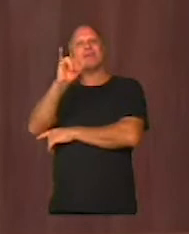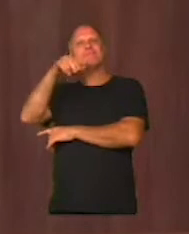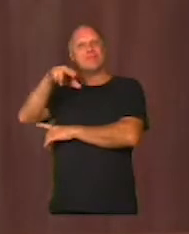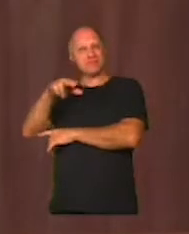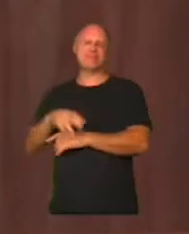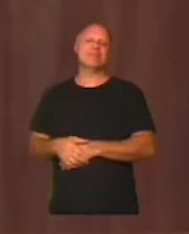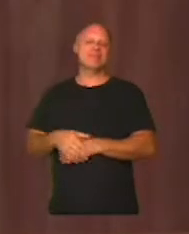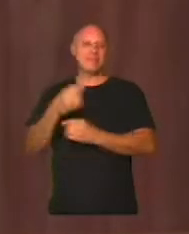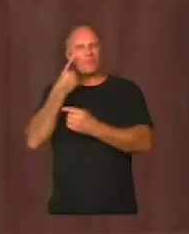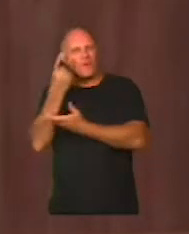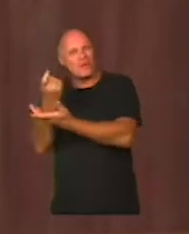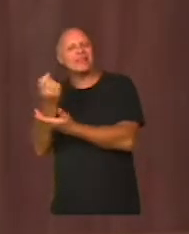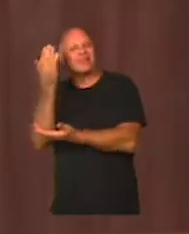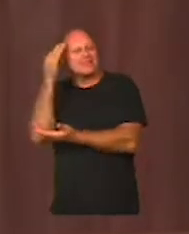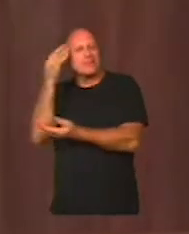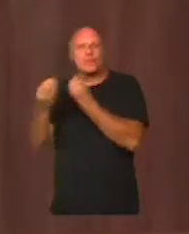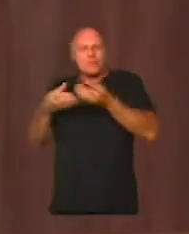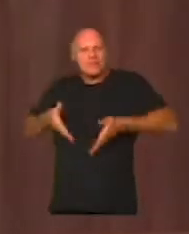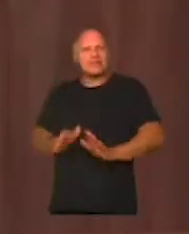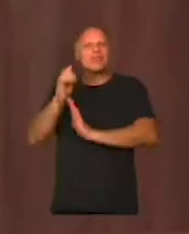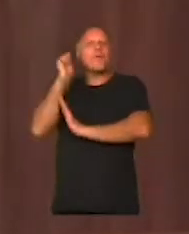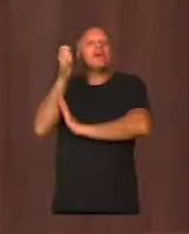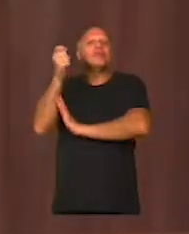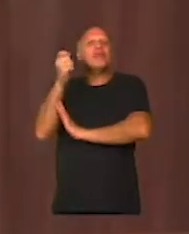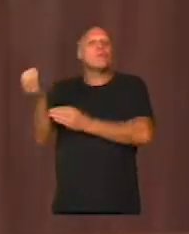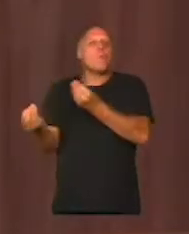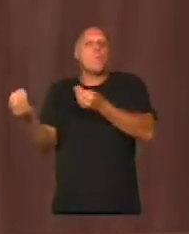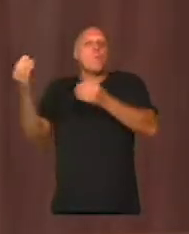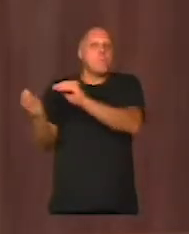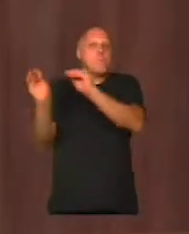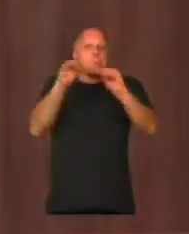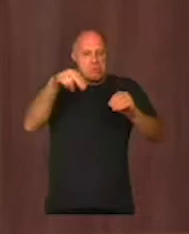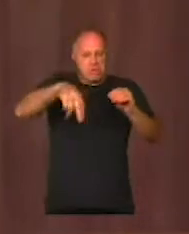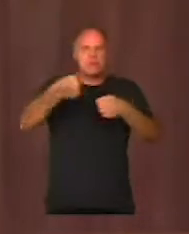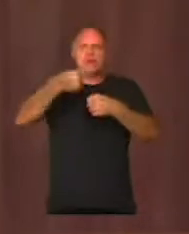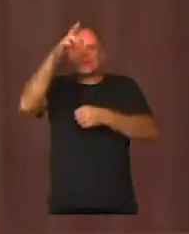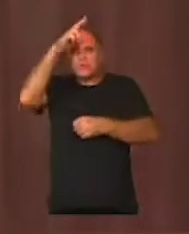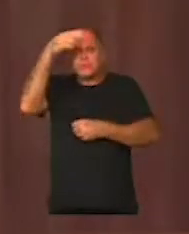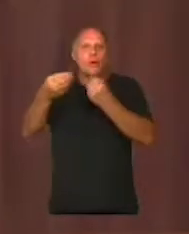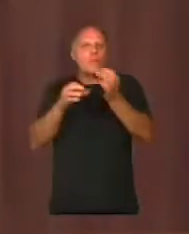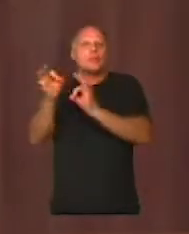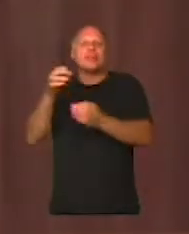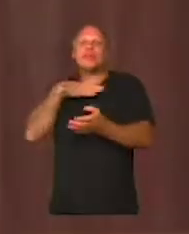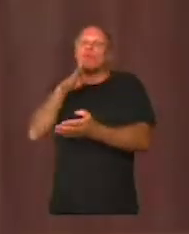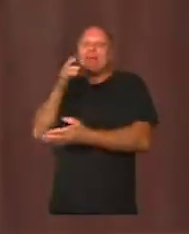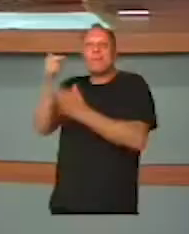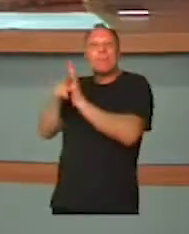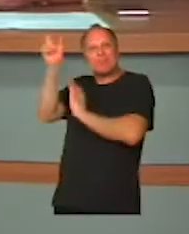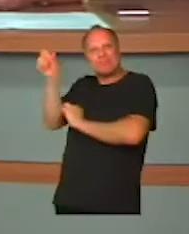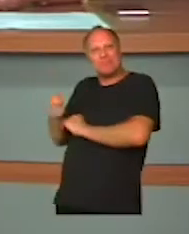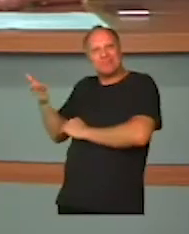curiosa, quero saber como é que essa história nasceu na Argentina, como é que veio parar em Novo Hamburgo, como é que foi esse teu projeto, o povo quer saber quem você é.